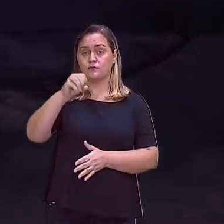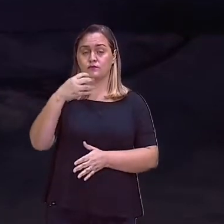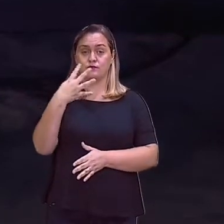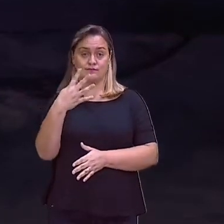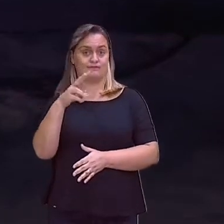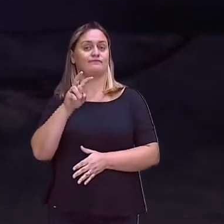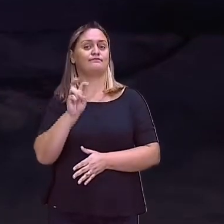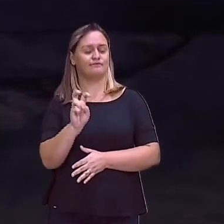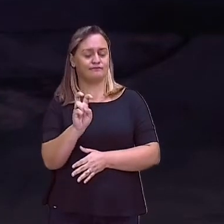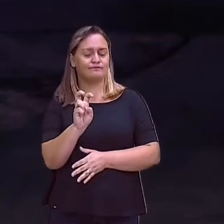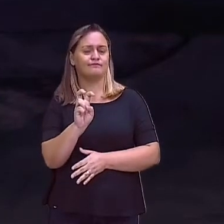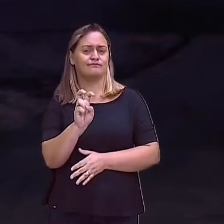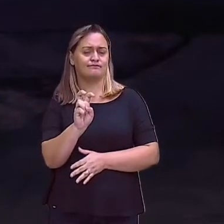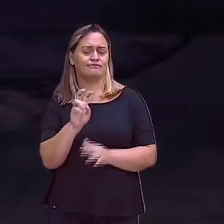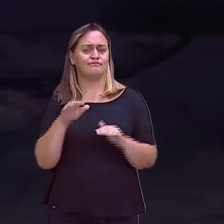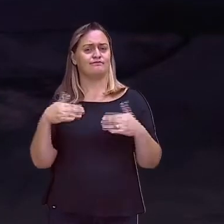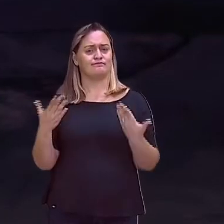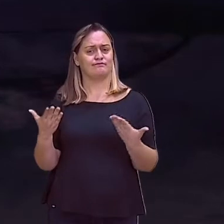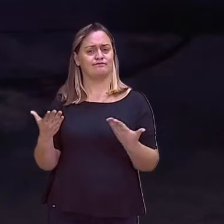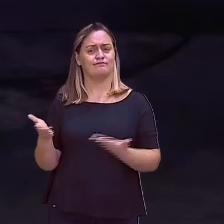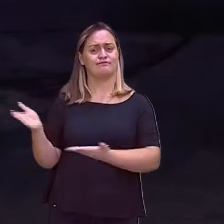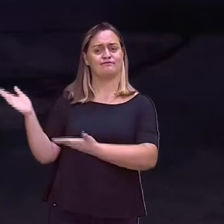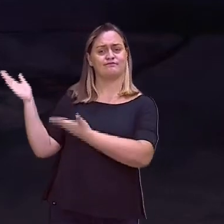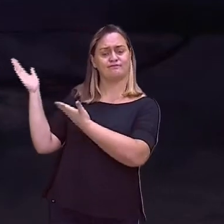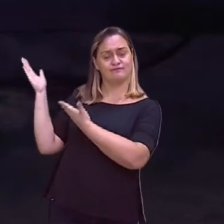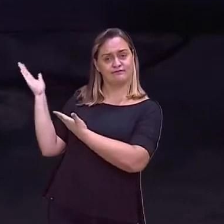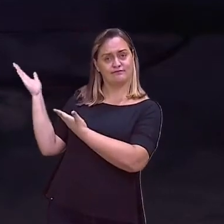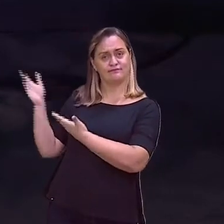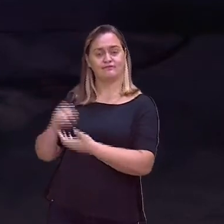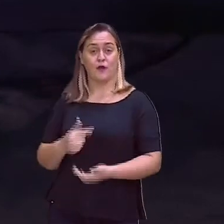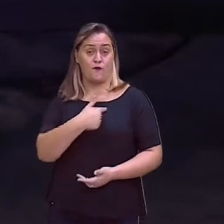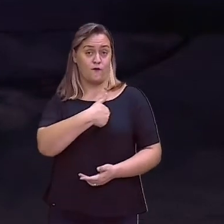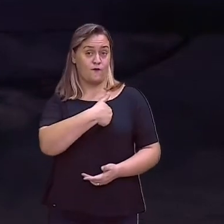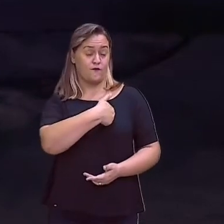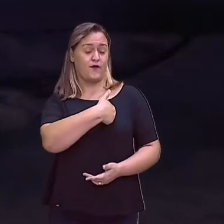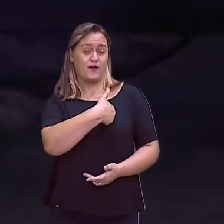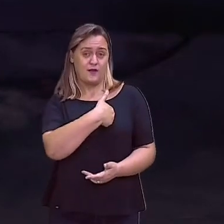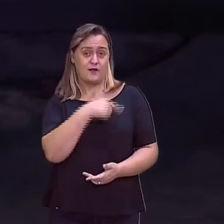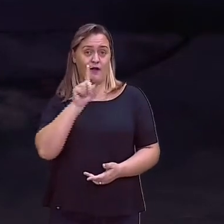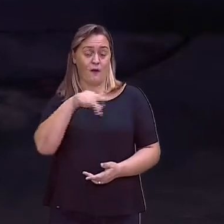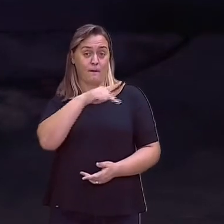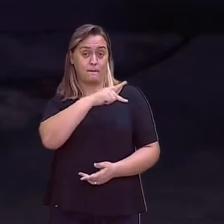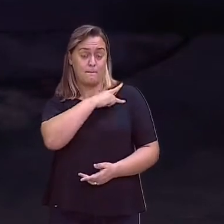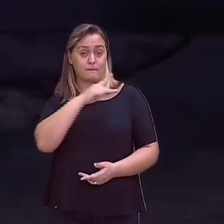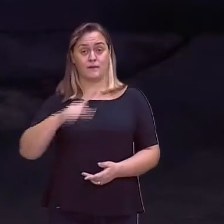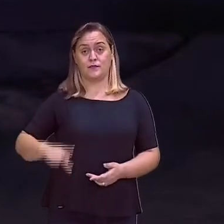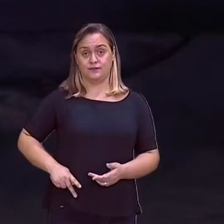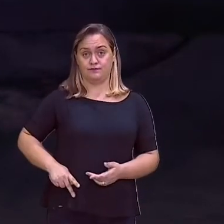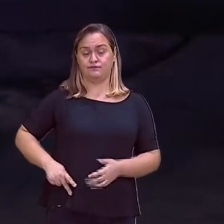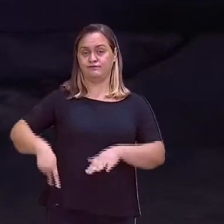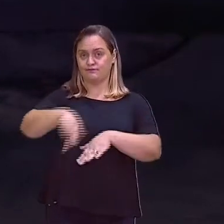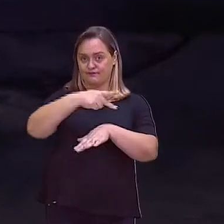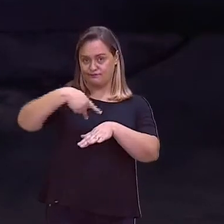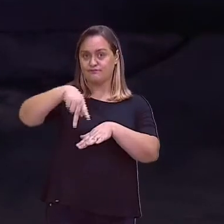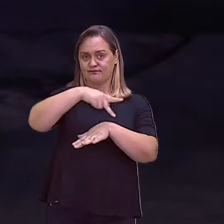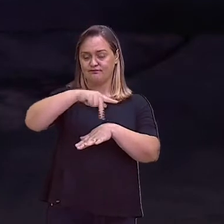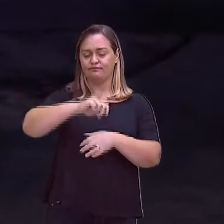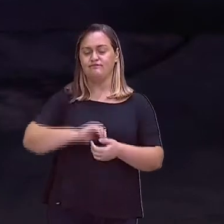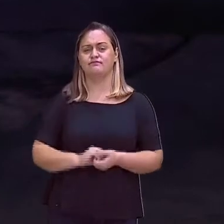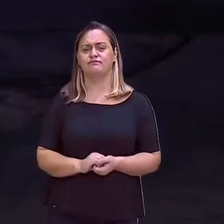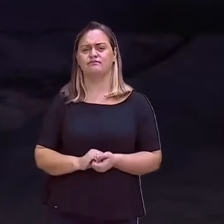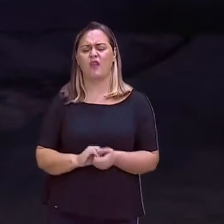1945, e no qual Getúlio Vargas era o presidente do país. A